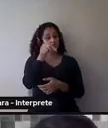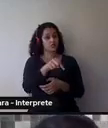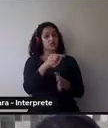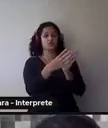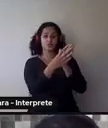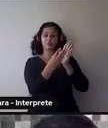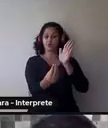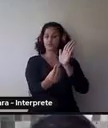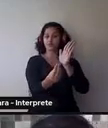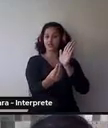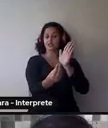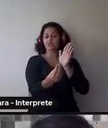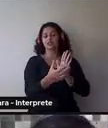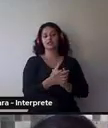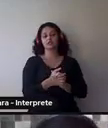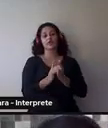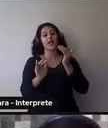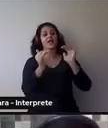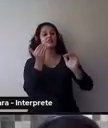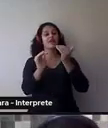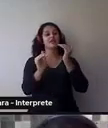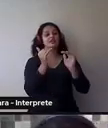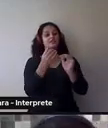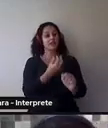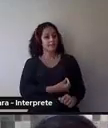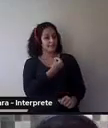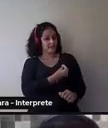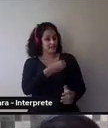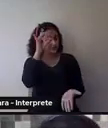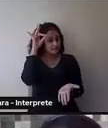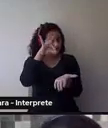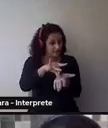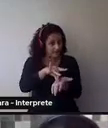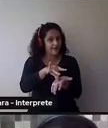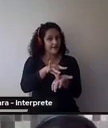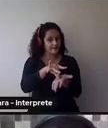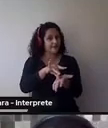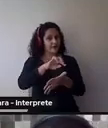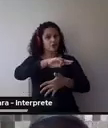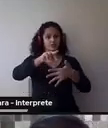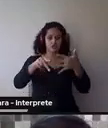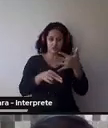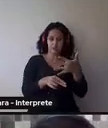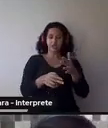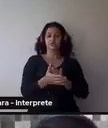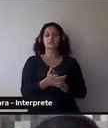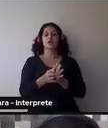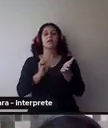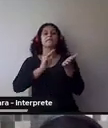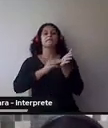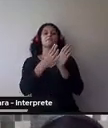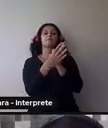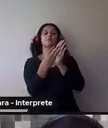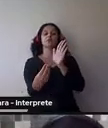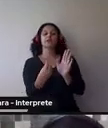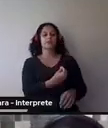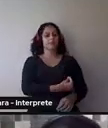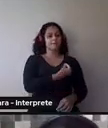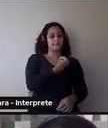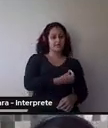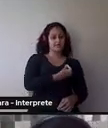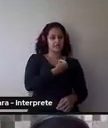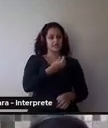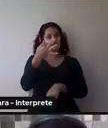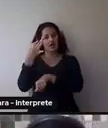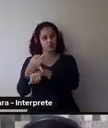analisar apenas a presença real das espécies. O modelo de presença e ausência, que é utilizado por